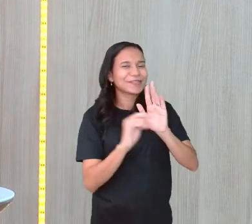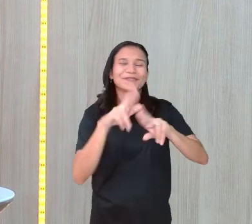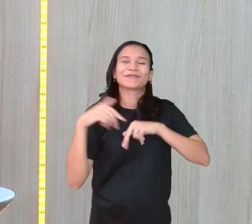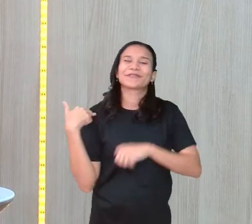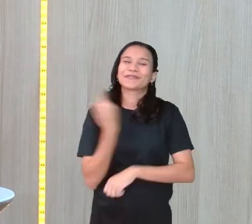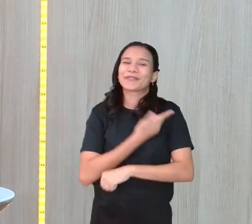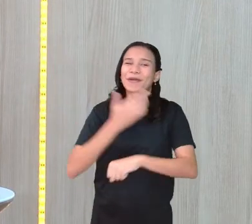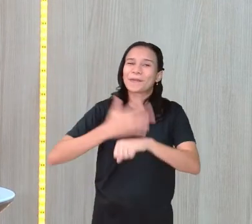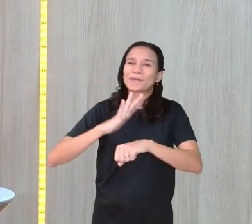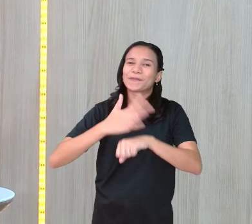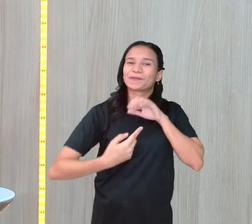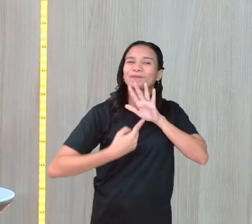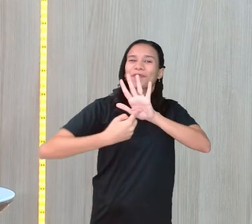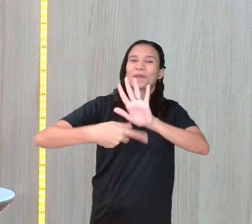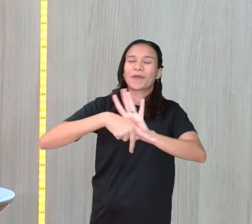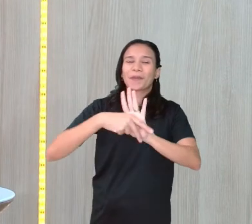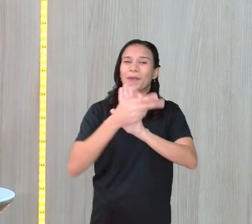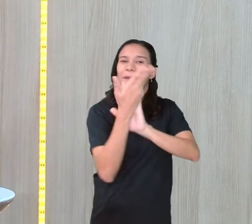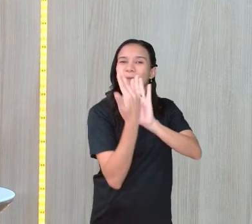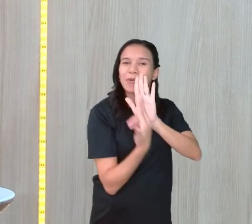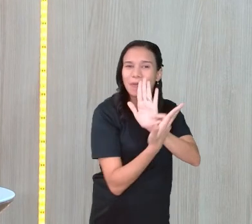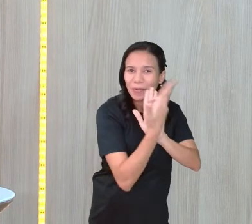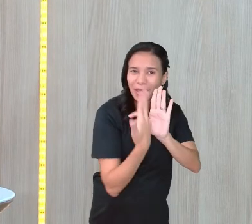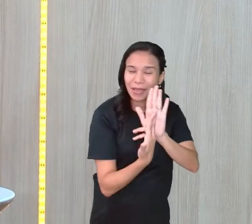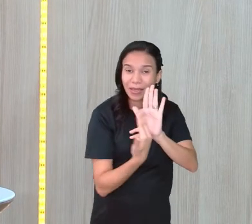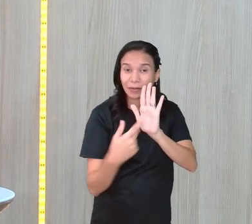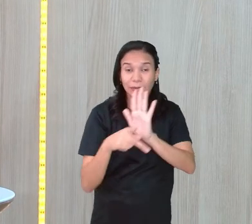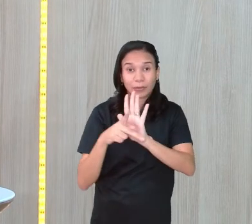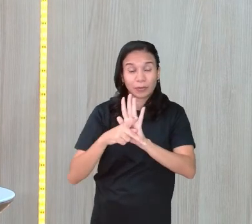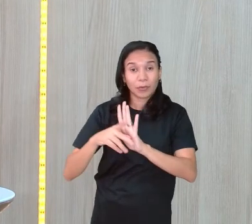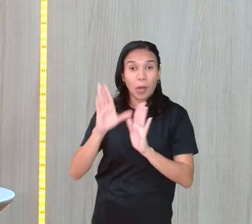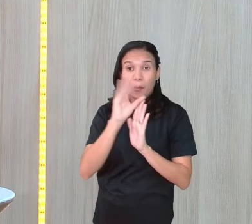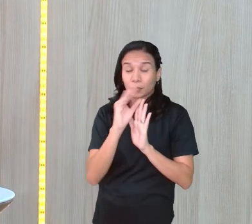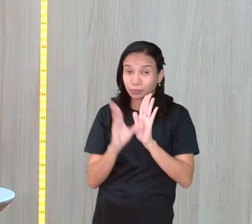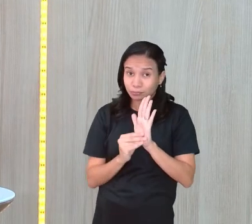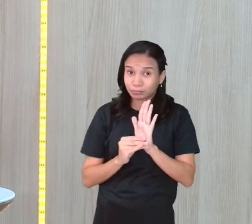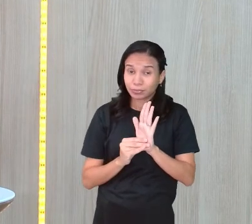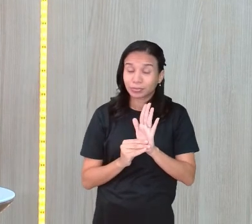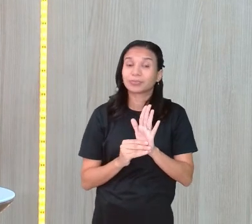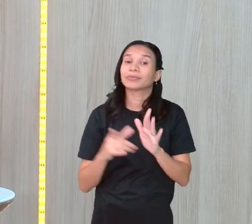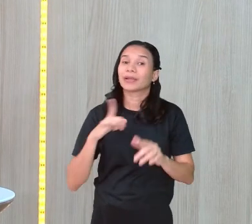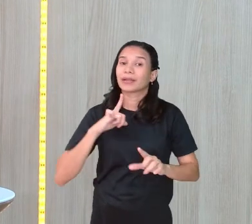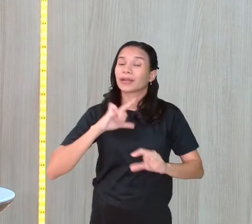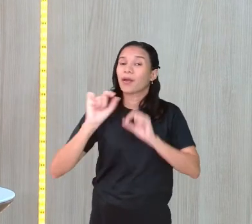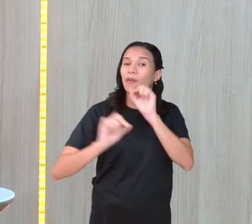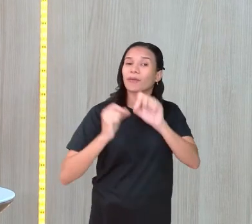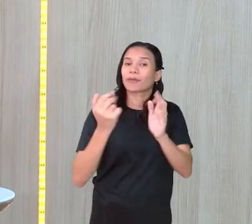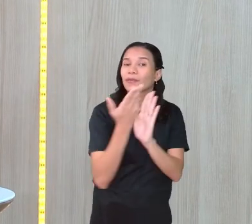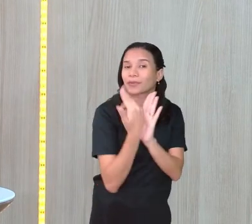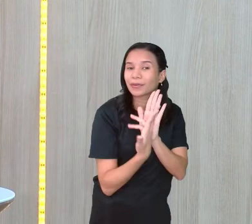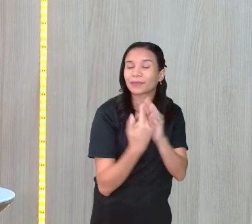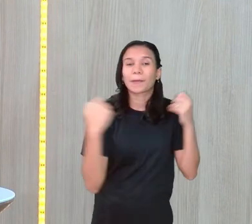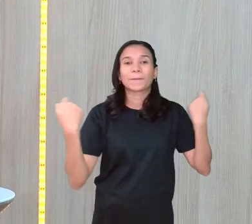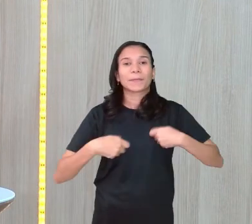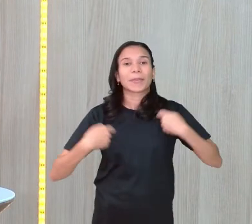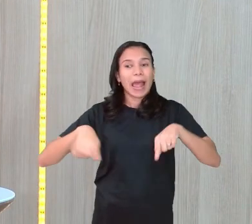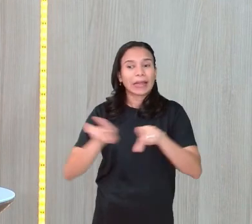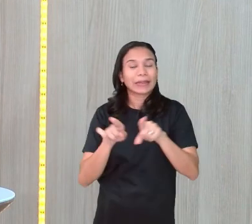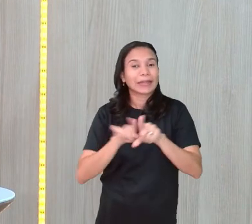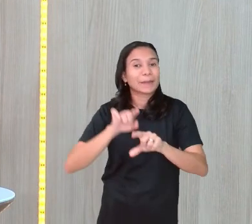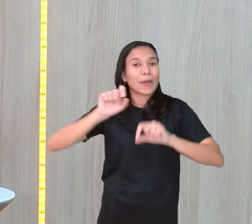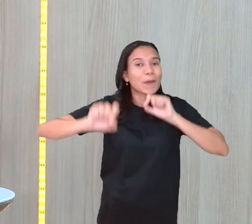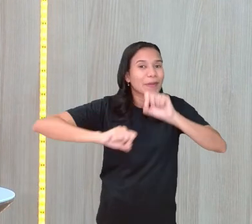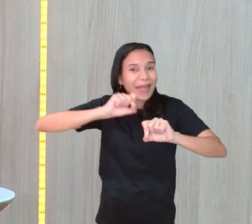fazer a representação de desenhos de um determinado conteúdo, mas para esses desenhos vão precisar de